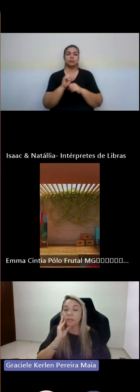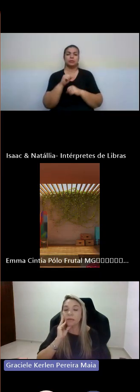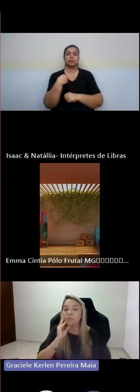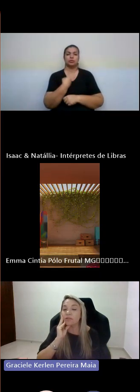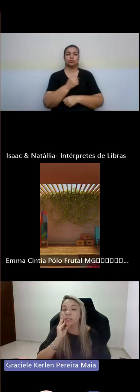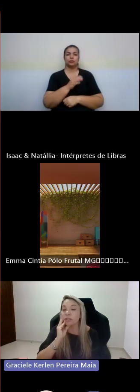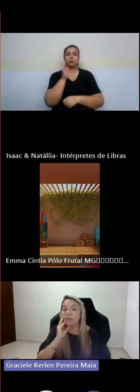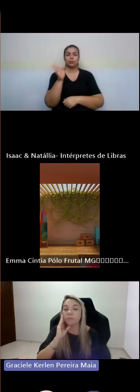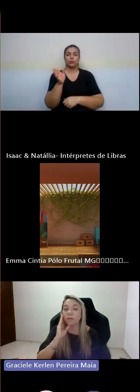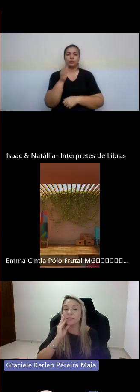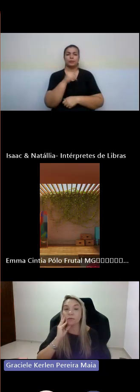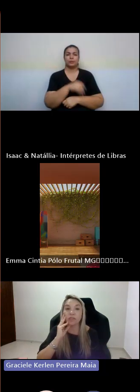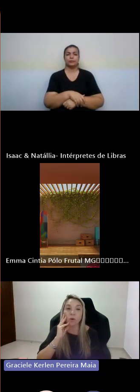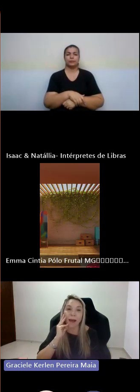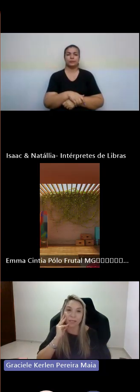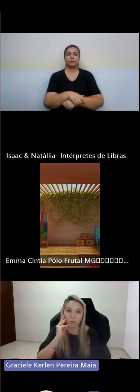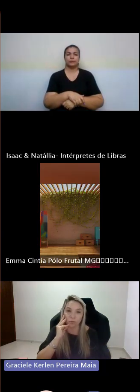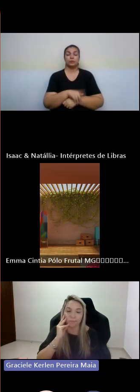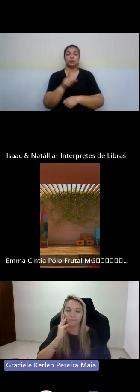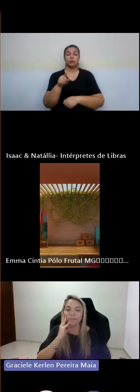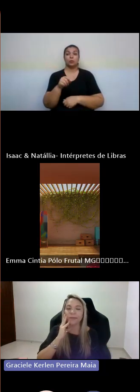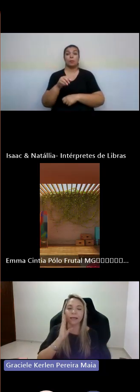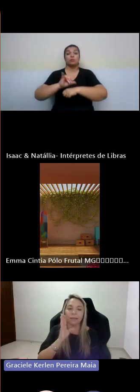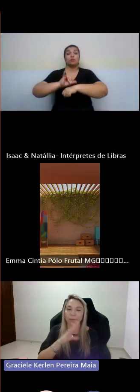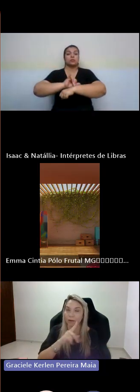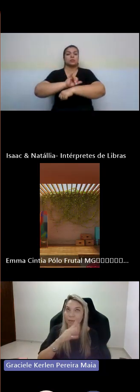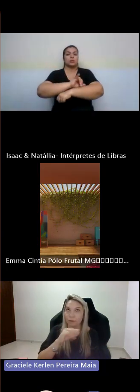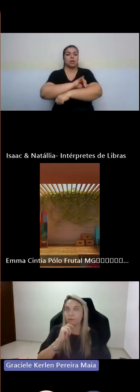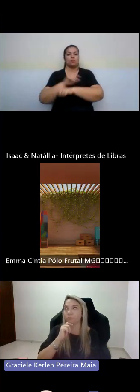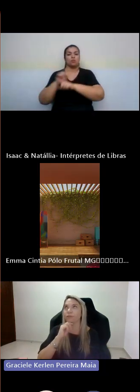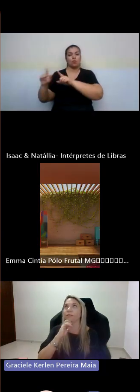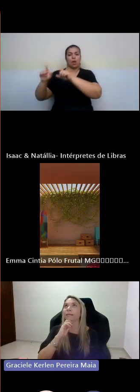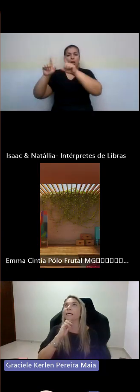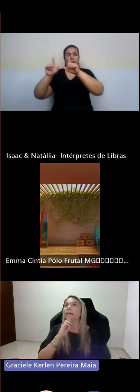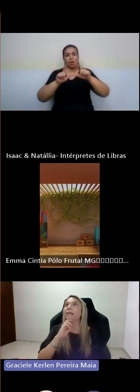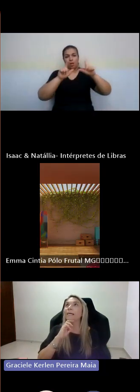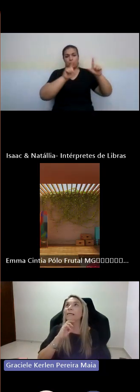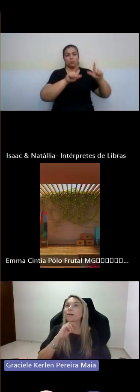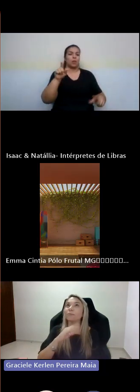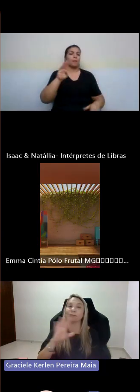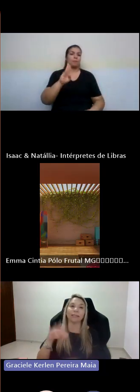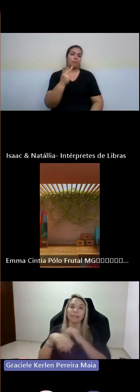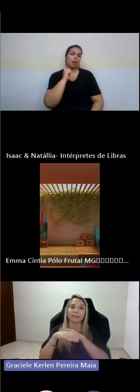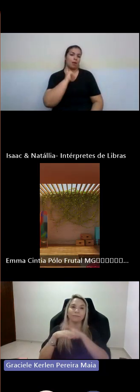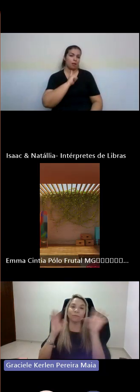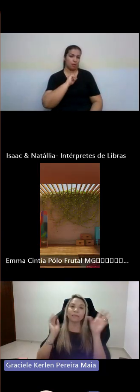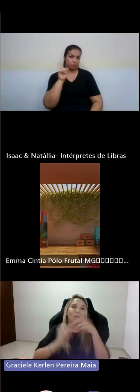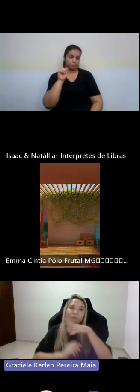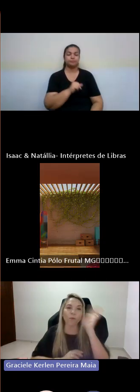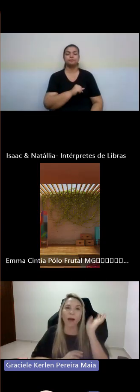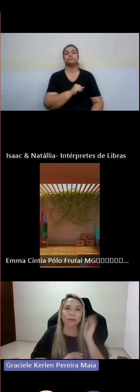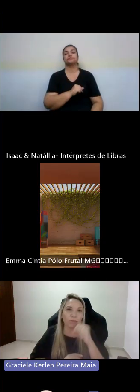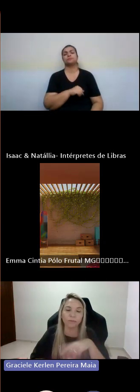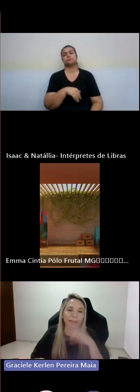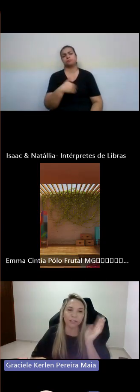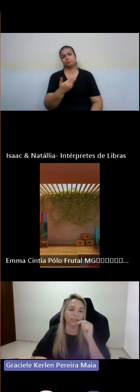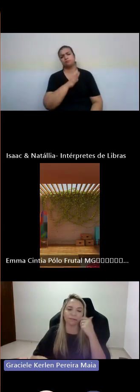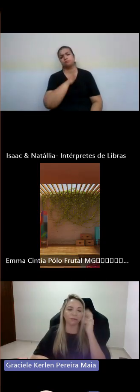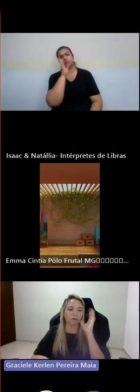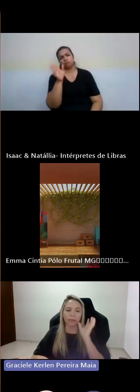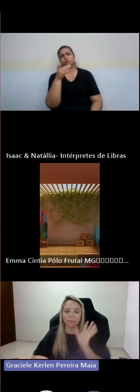nós combinamos de ir numa exposição de quadro, lá em Belo Horizonte. E aí nós fomos lá ver um quadro